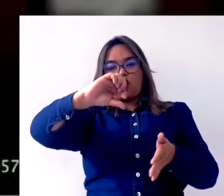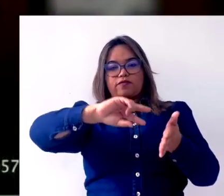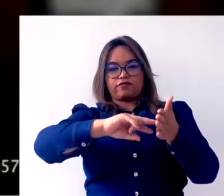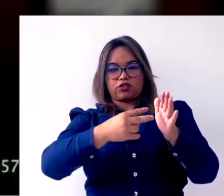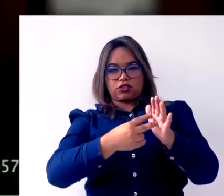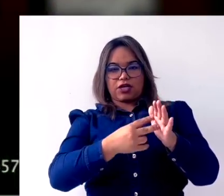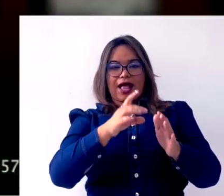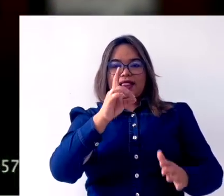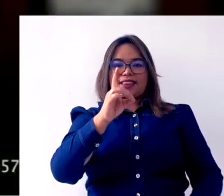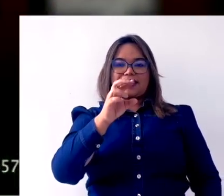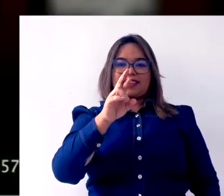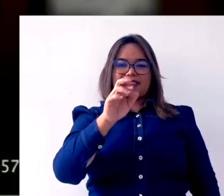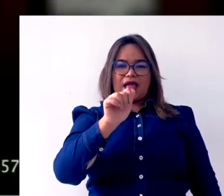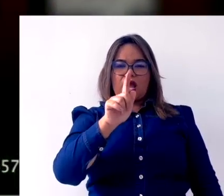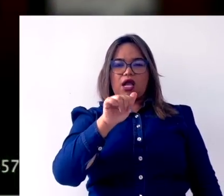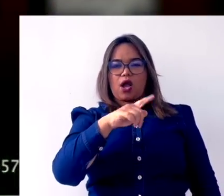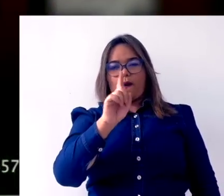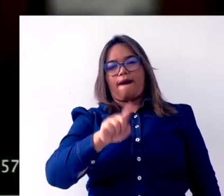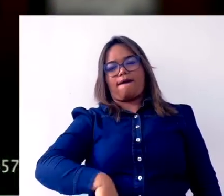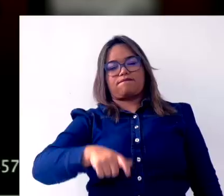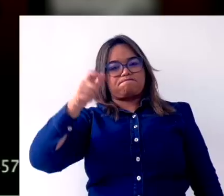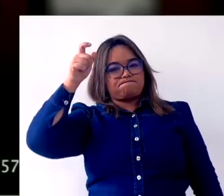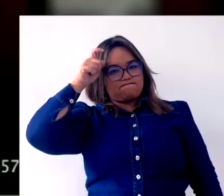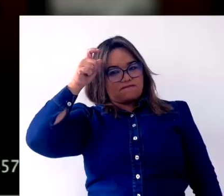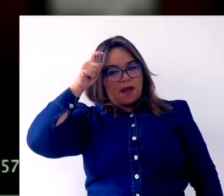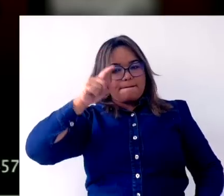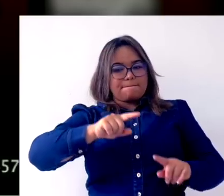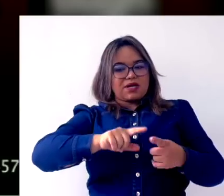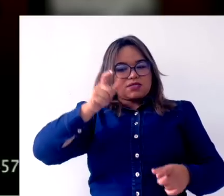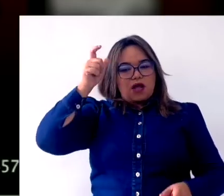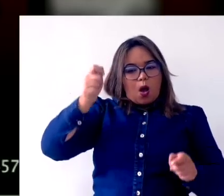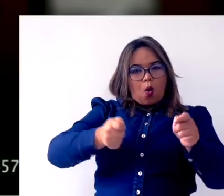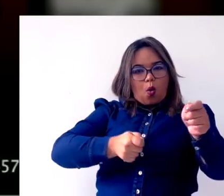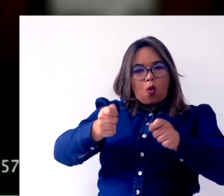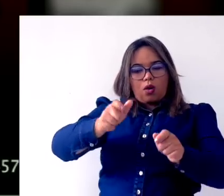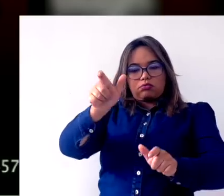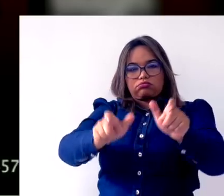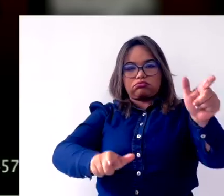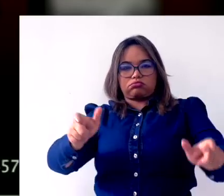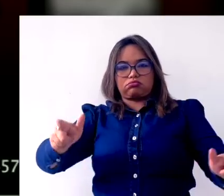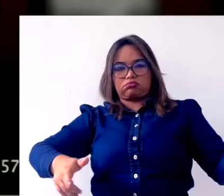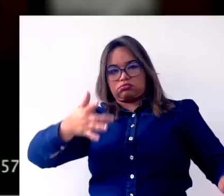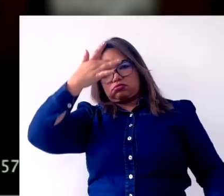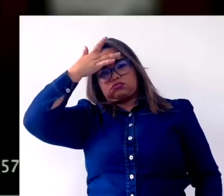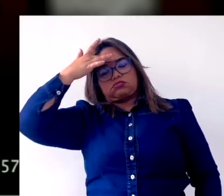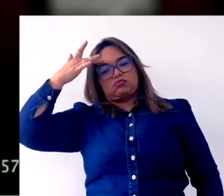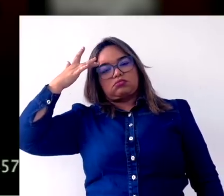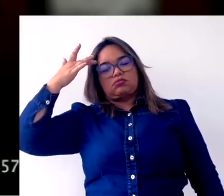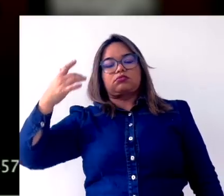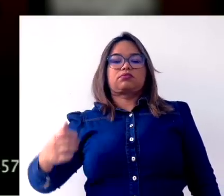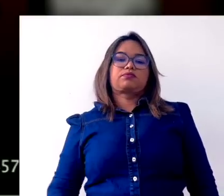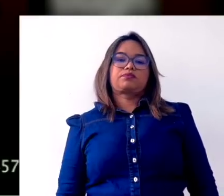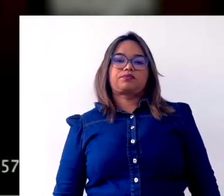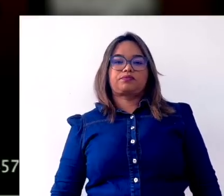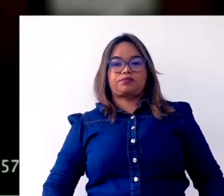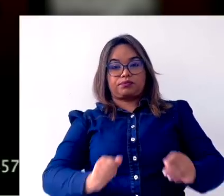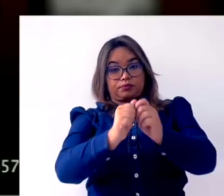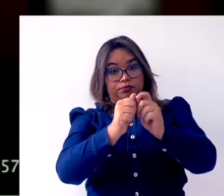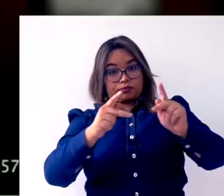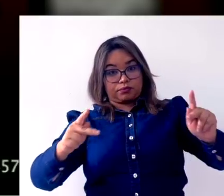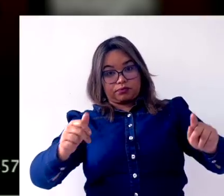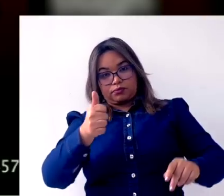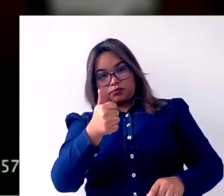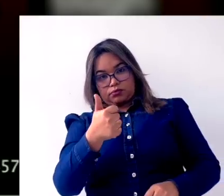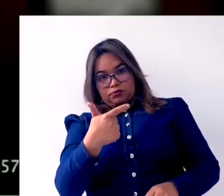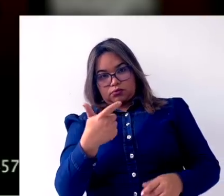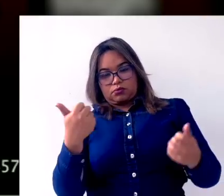como Satanás, mas Satanás opera através de agentes humanos. Em Apocalipse 12, o dragão, operando